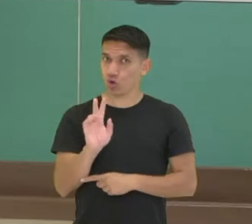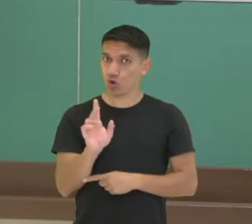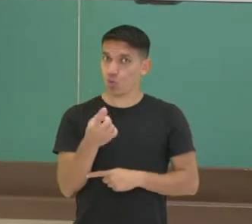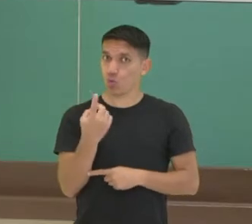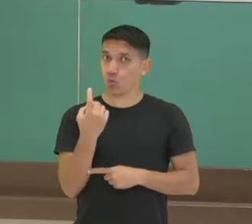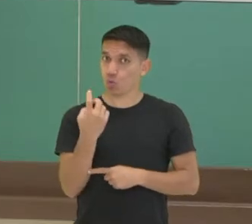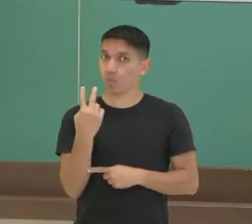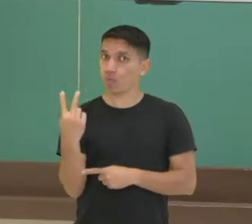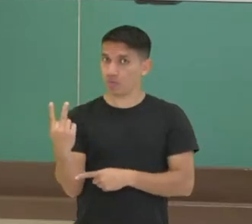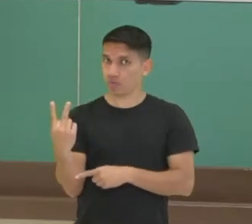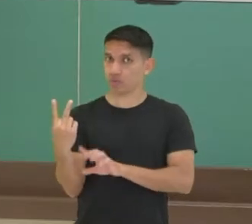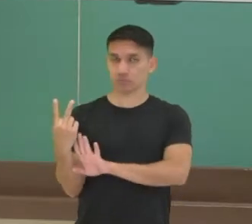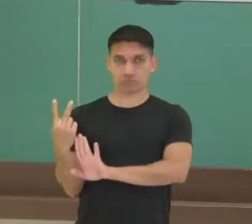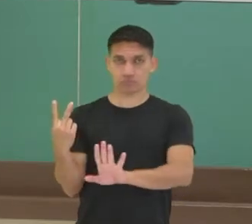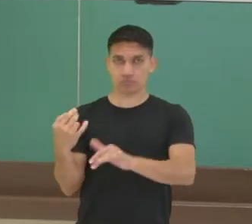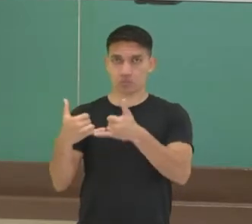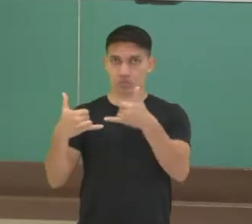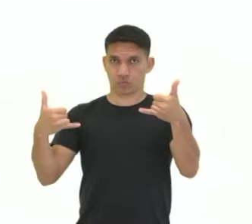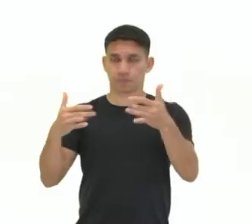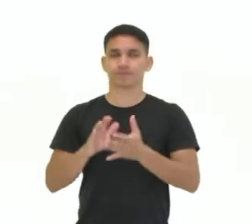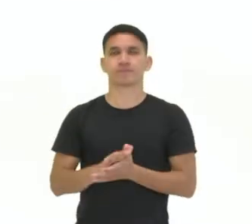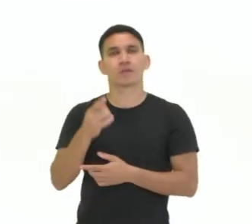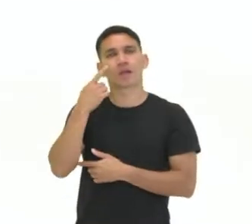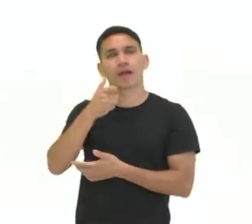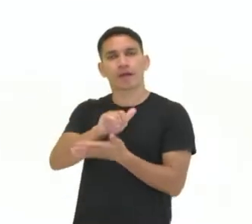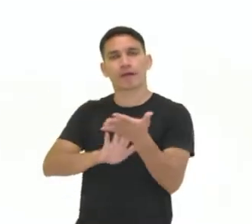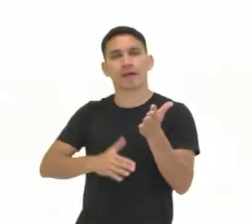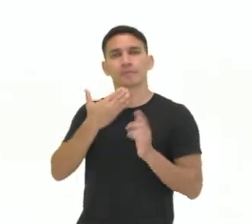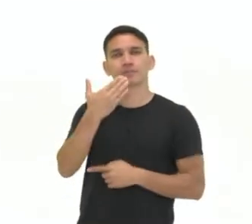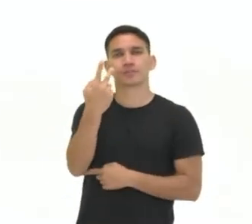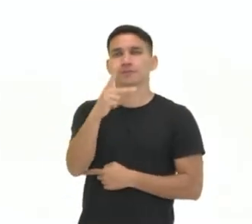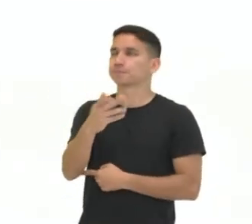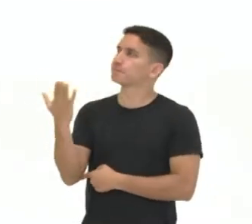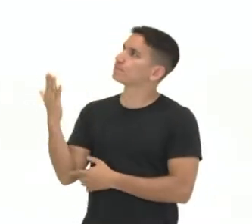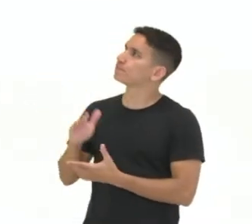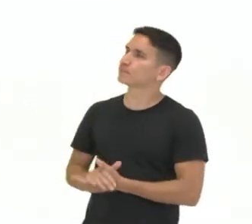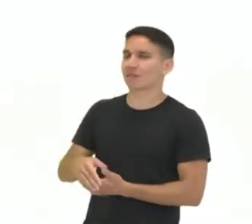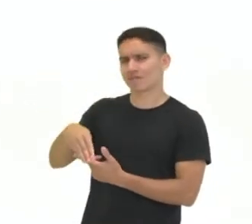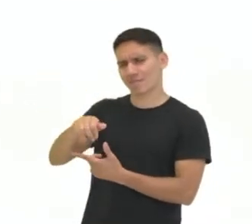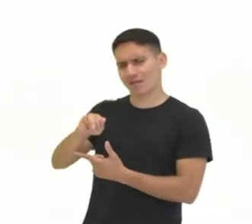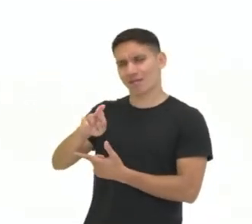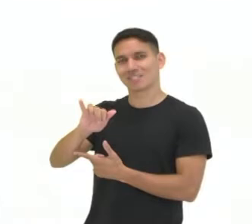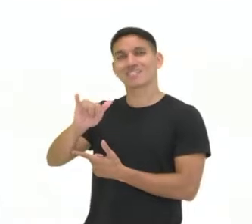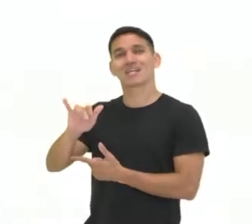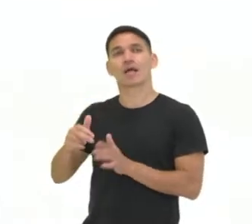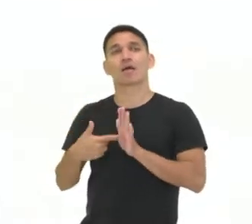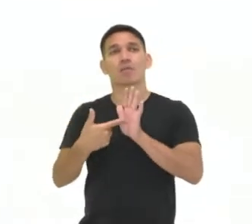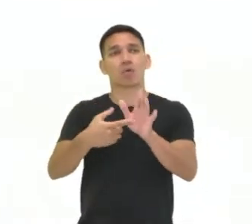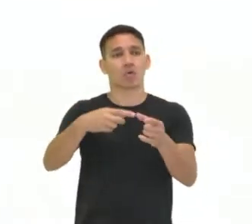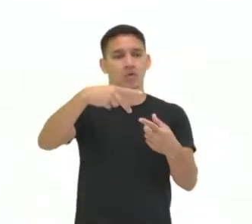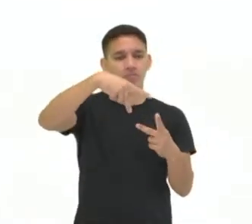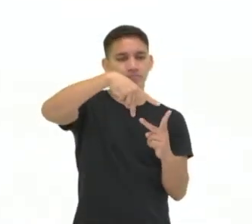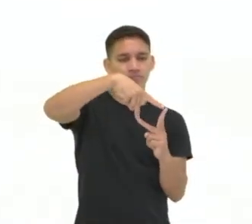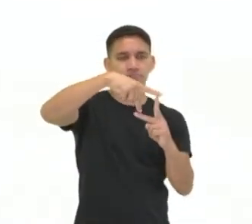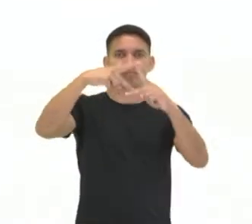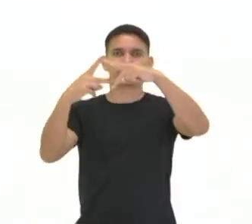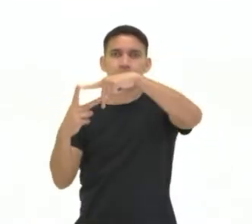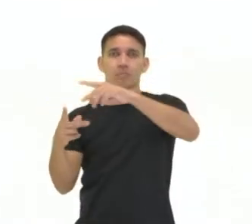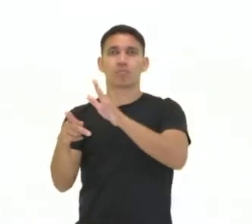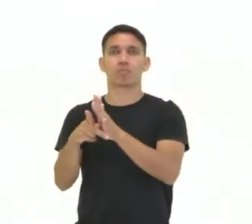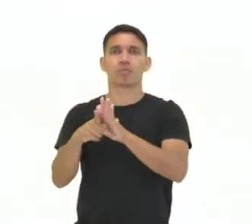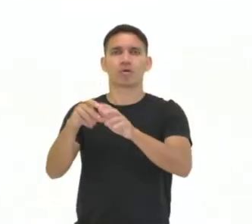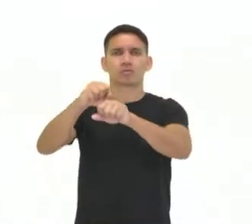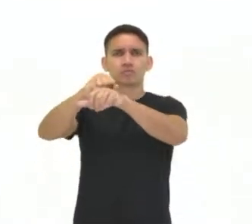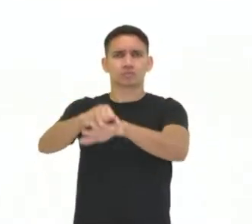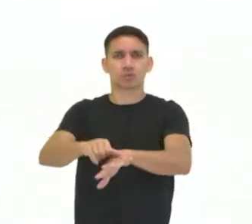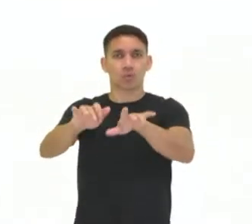Agora eu tenho um exercício para você. Olha o que eu quero. Maria representou alguns quadriláteros em um programa de computador. Observe, então eu tenho